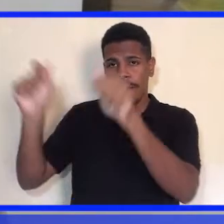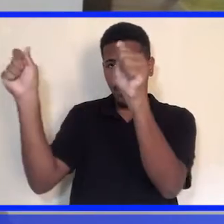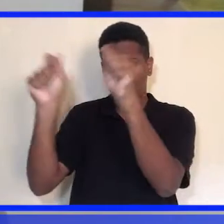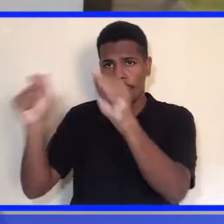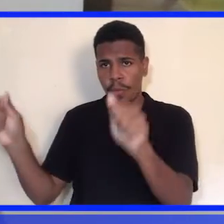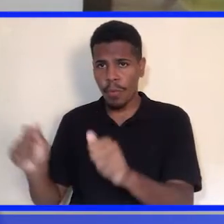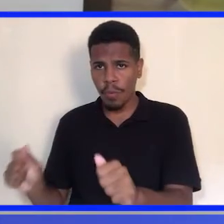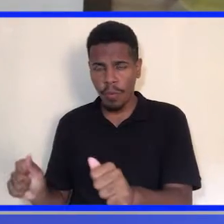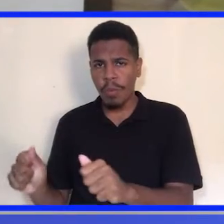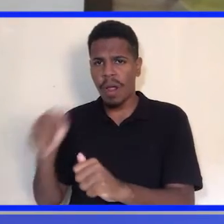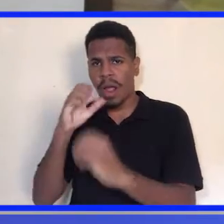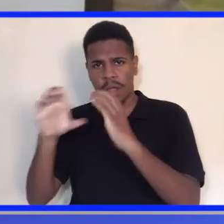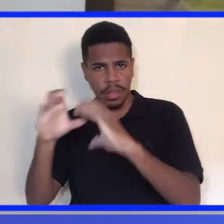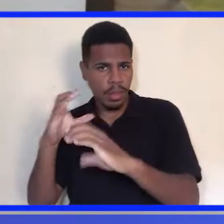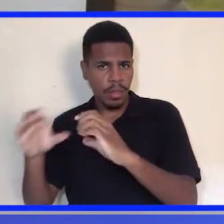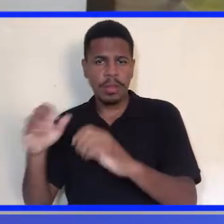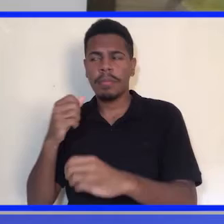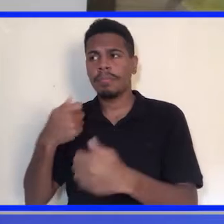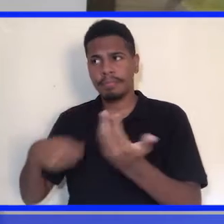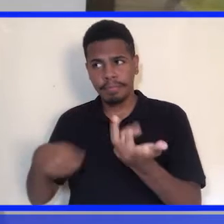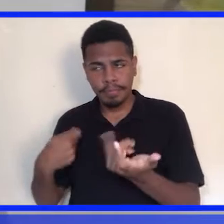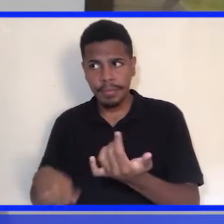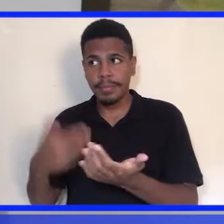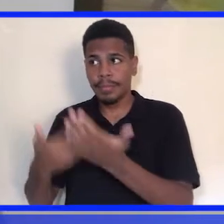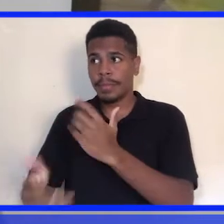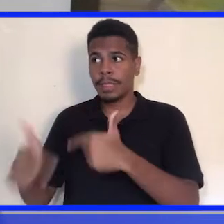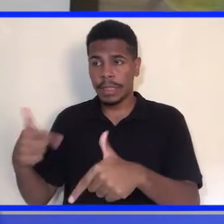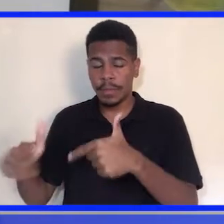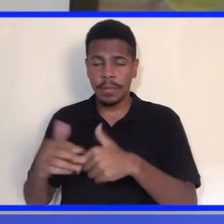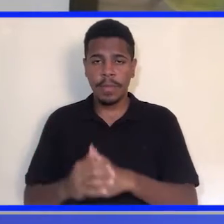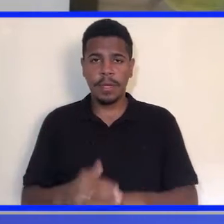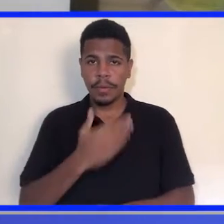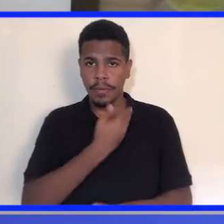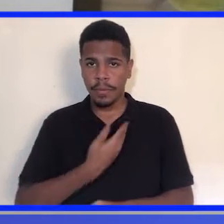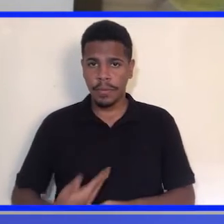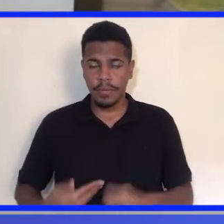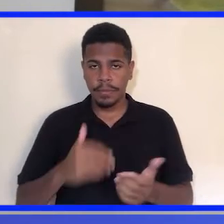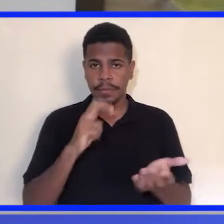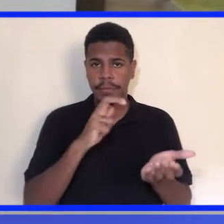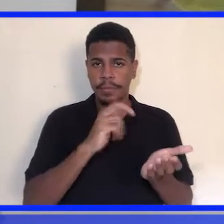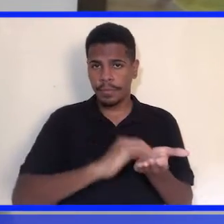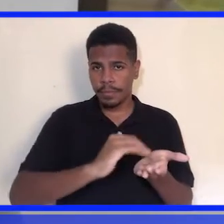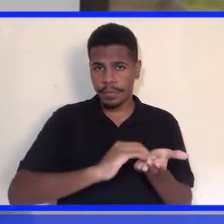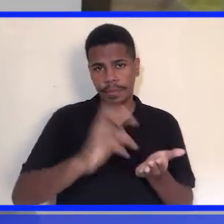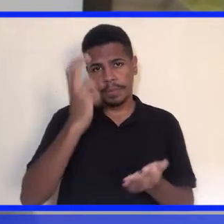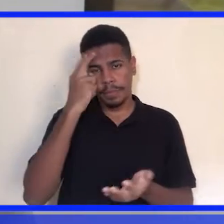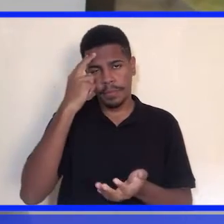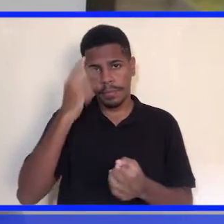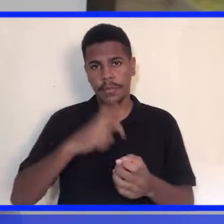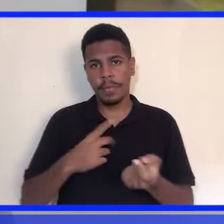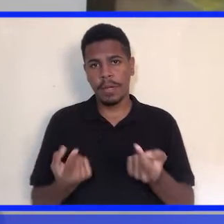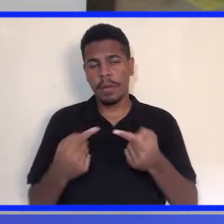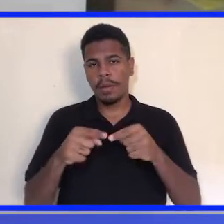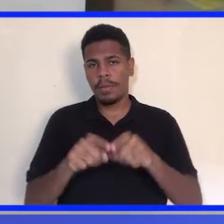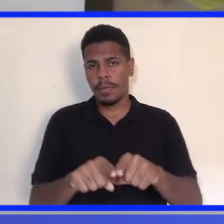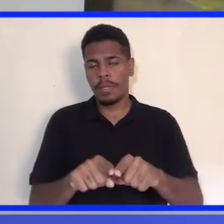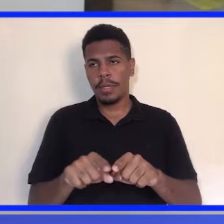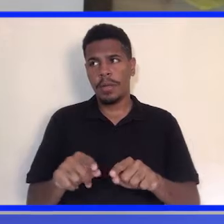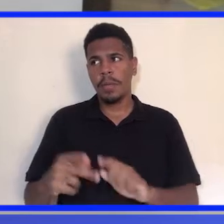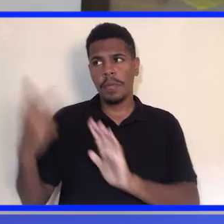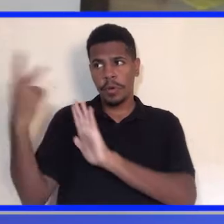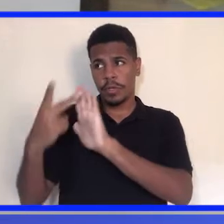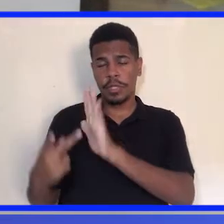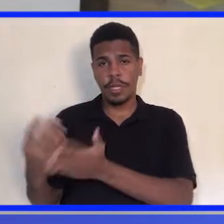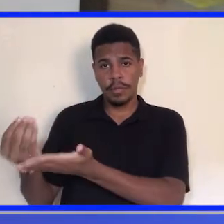artistas perderam seus postos de trabalho, o governo, a atual administração e a Secretaria de Cultura estabeleceu uma parceria de